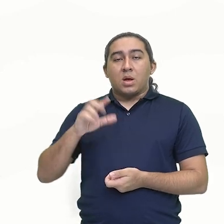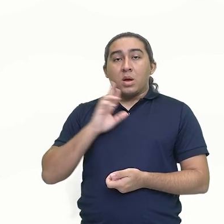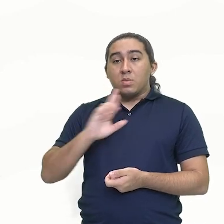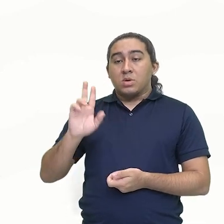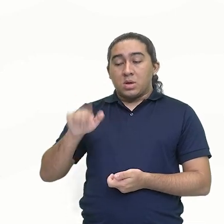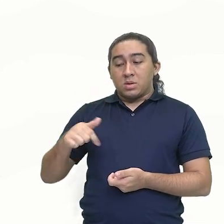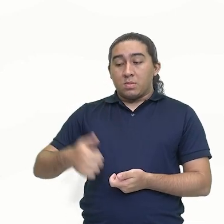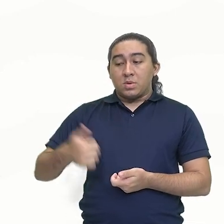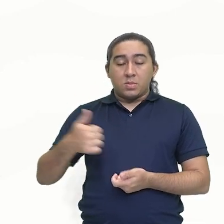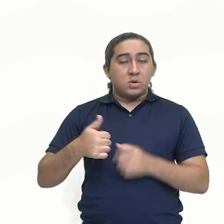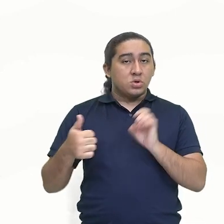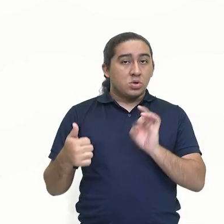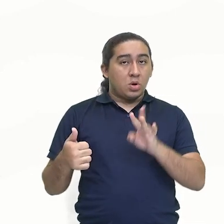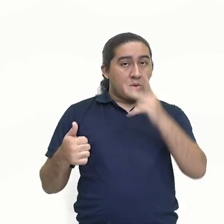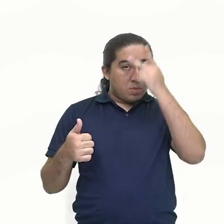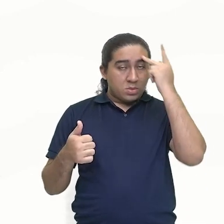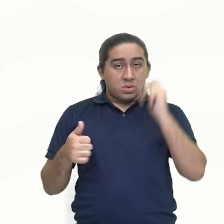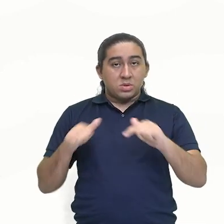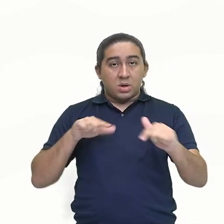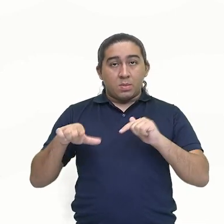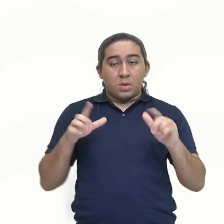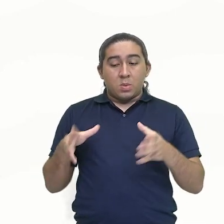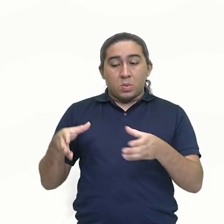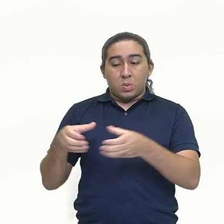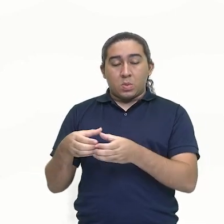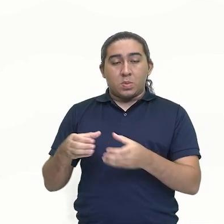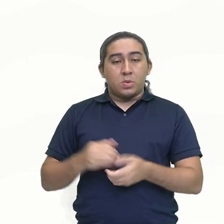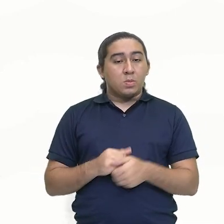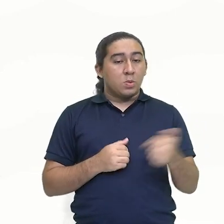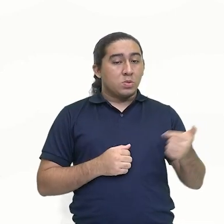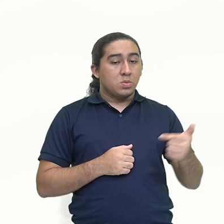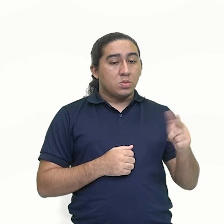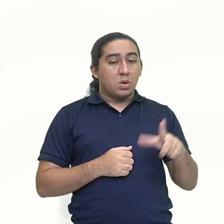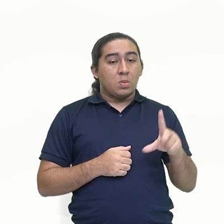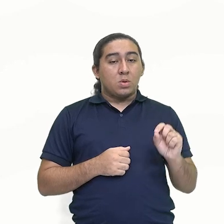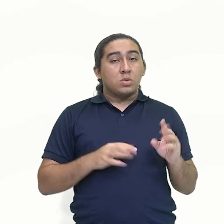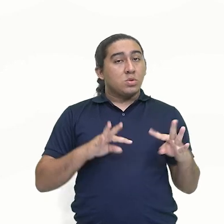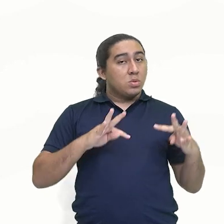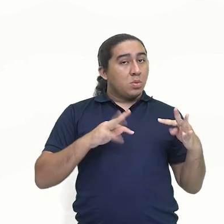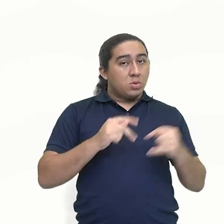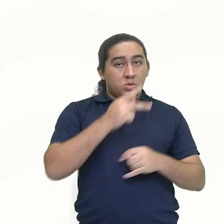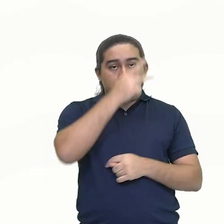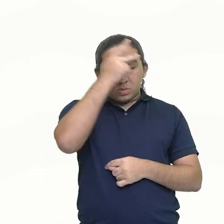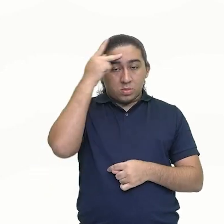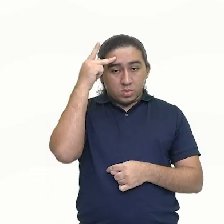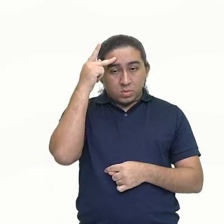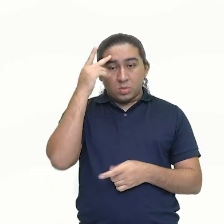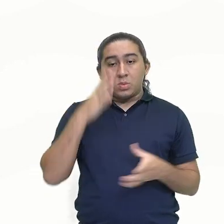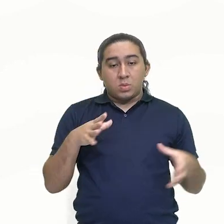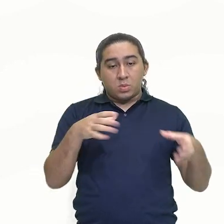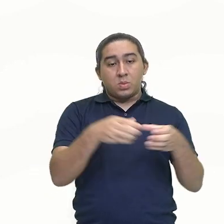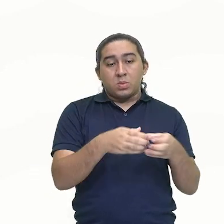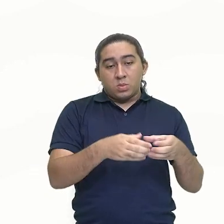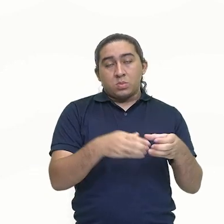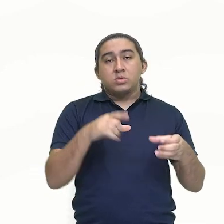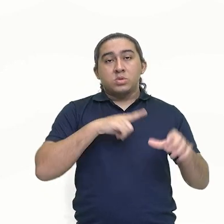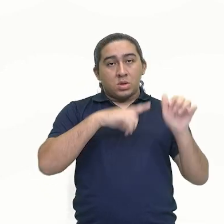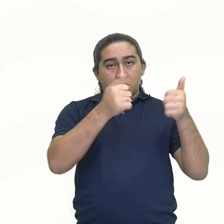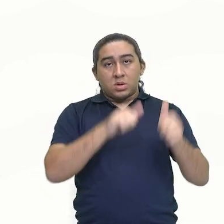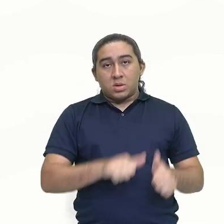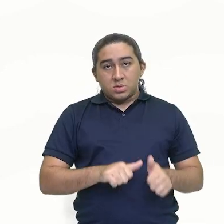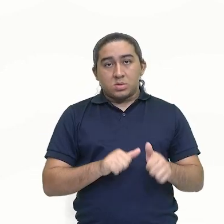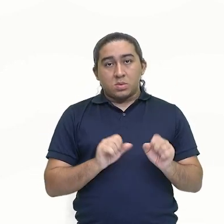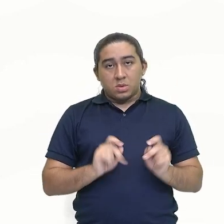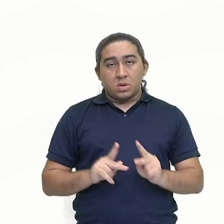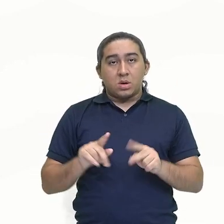das pessoas que trabalham. O segundo resultado é de todo mundo, toda a população que foi analisada. Então